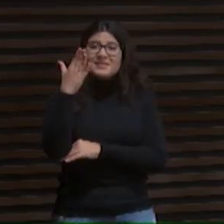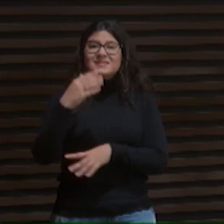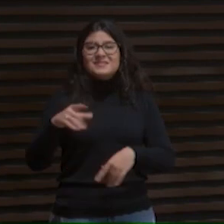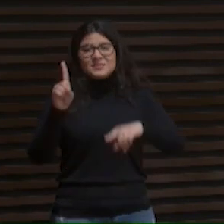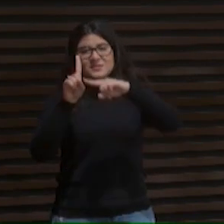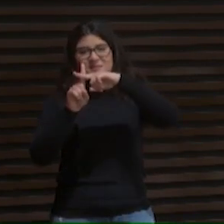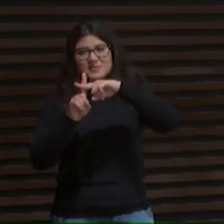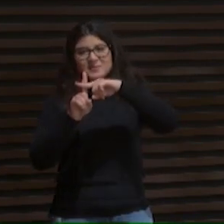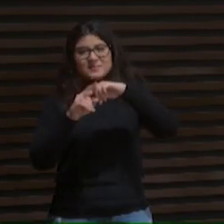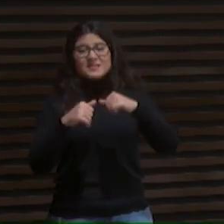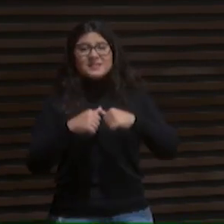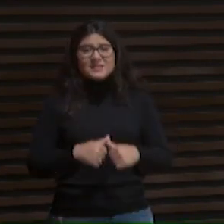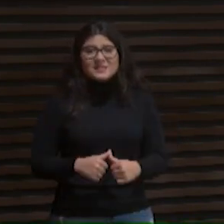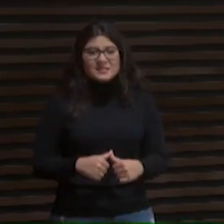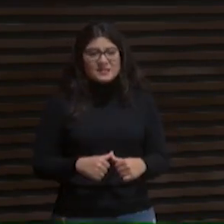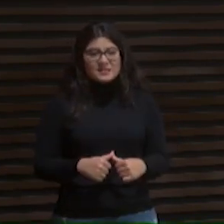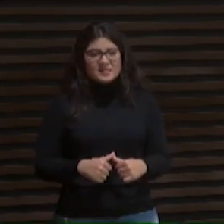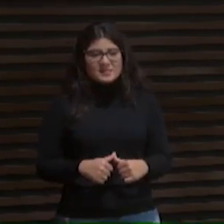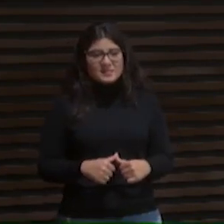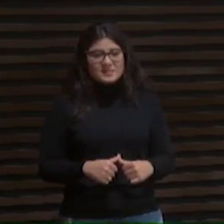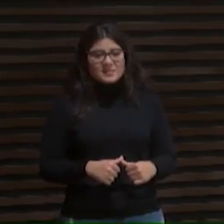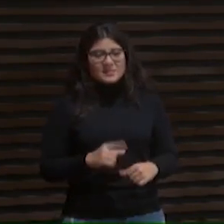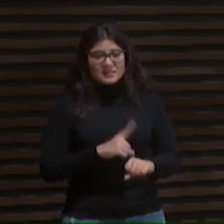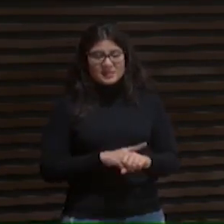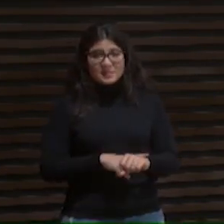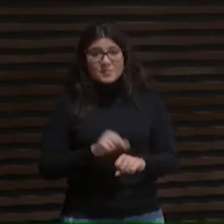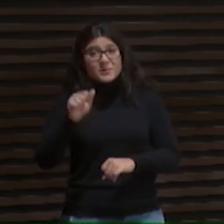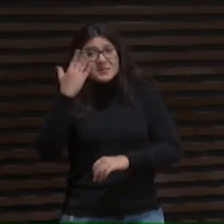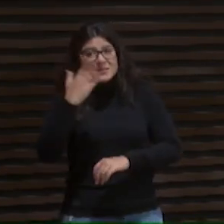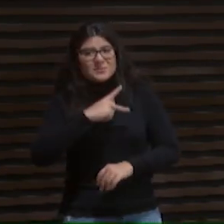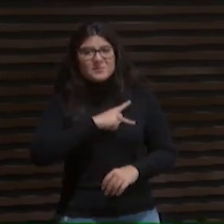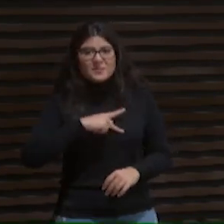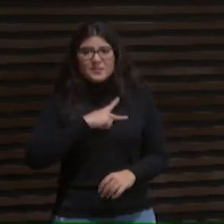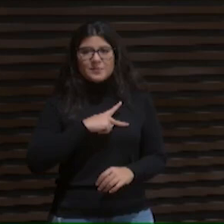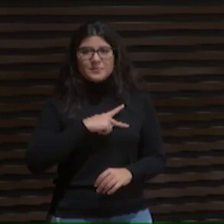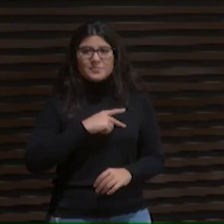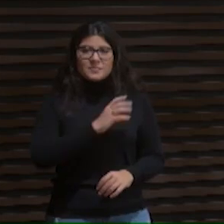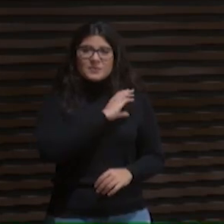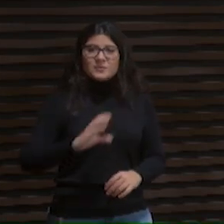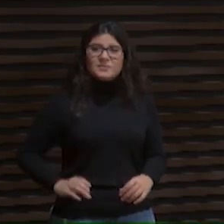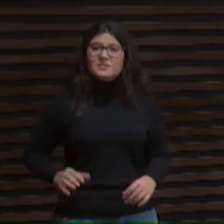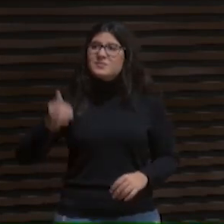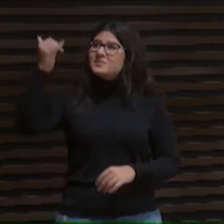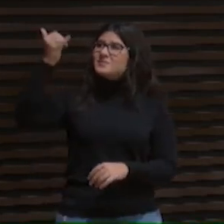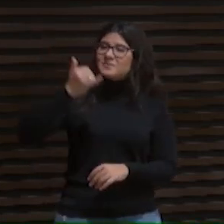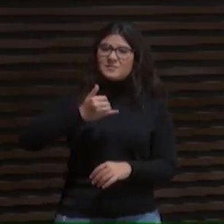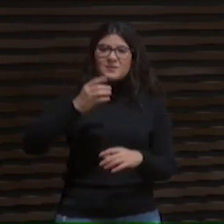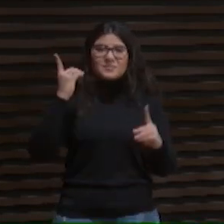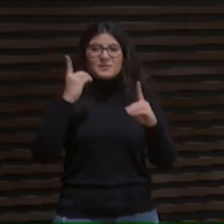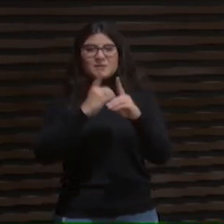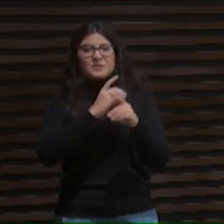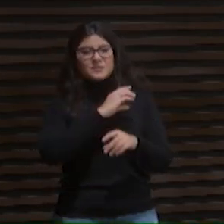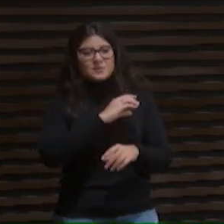cruz. Nessa senda, assim como ocorreu com Paulo, quando Cristo vem ao encontro de